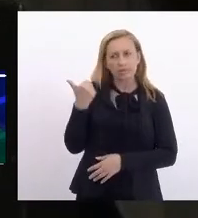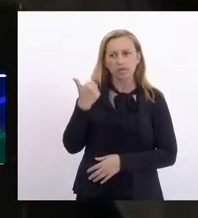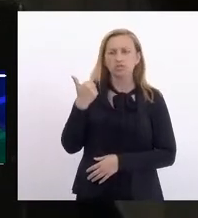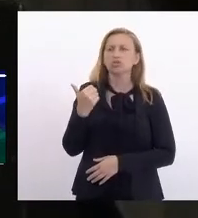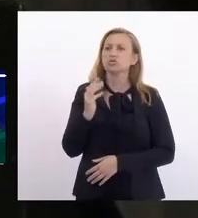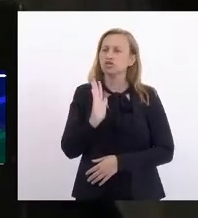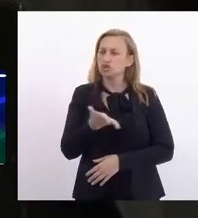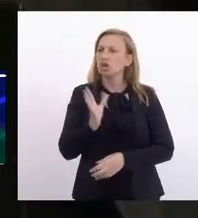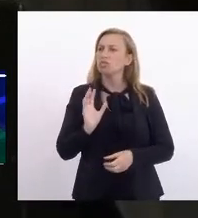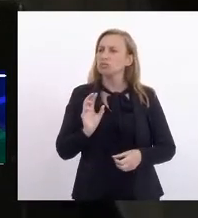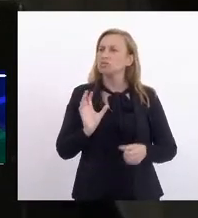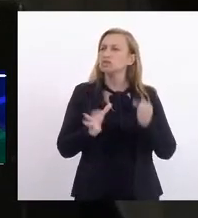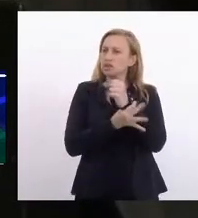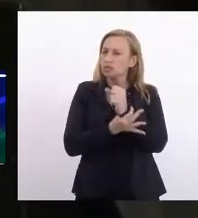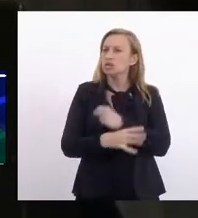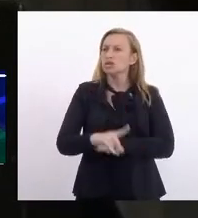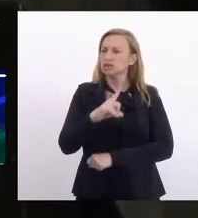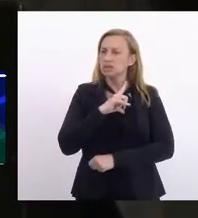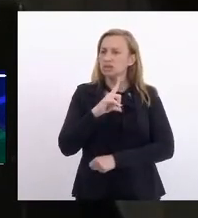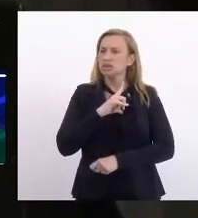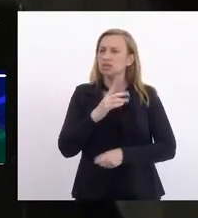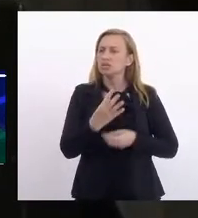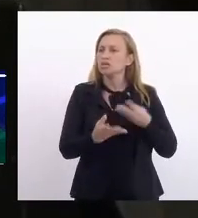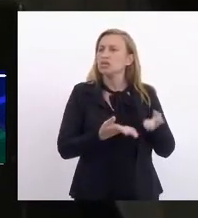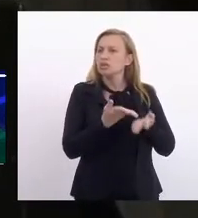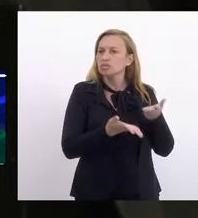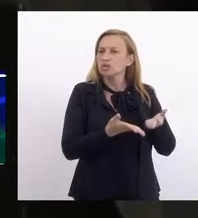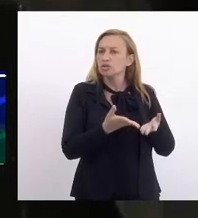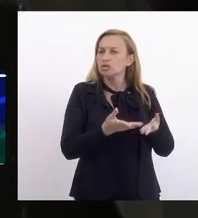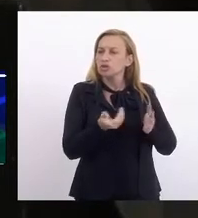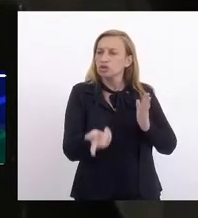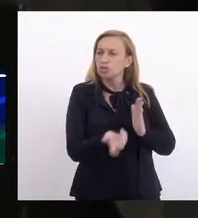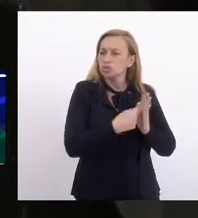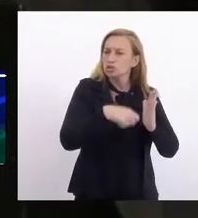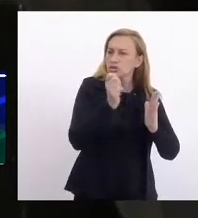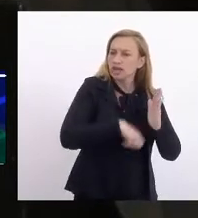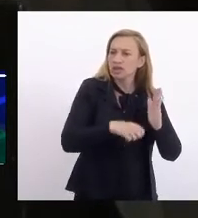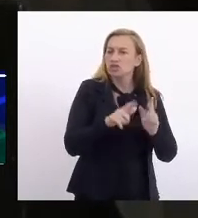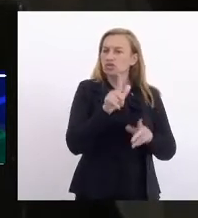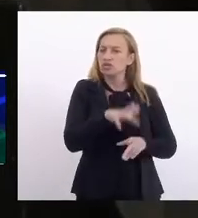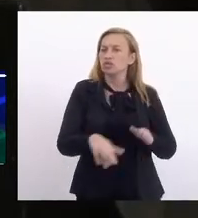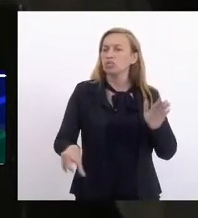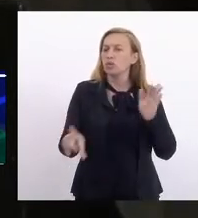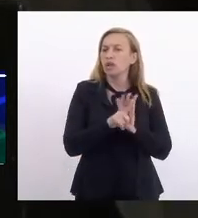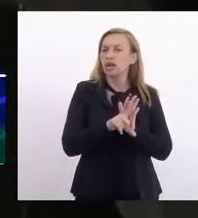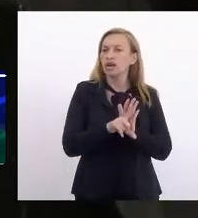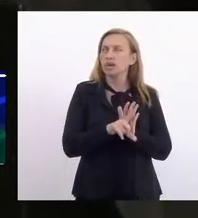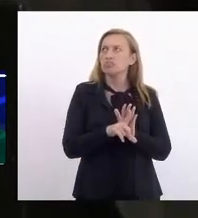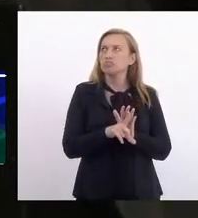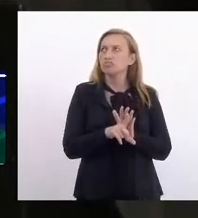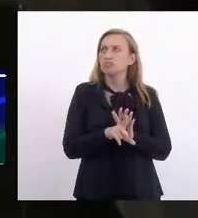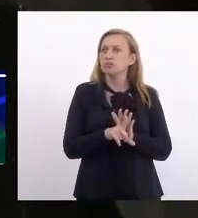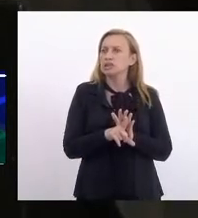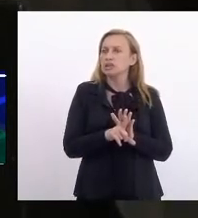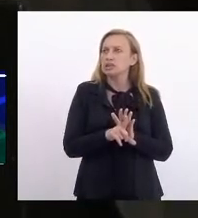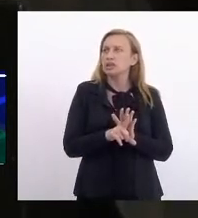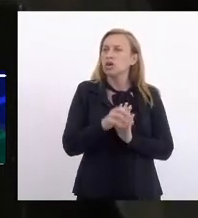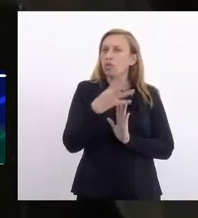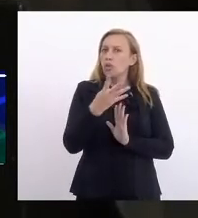está já protegido por um tratamento tributário diferenciado, por uma lei, que é a